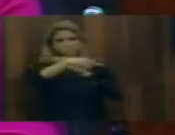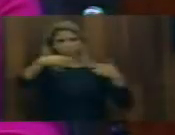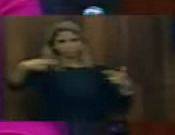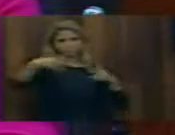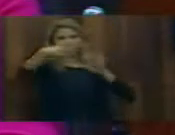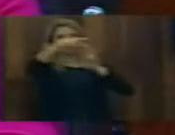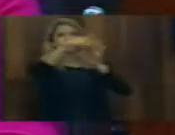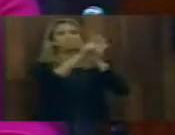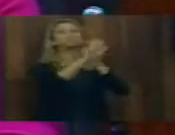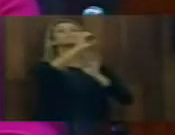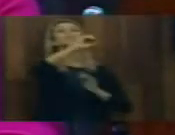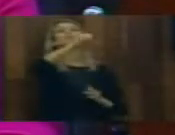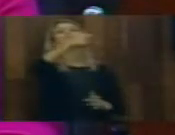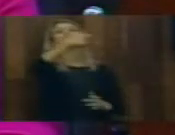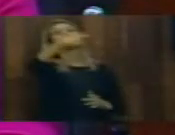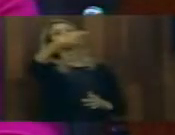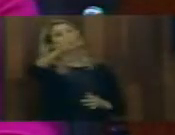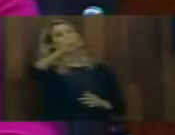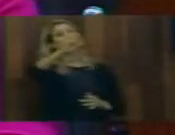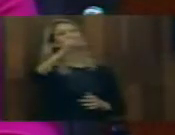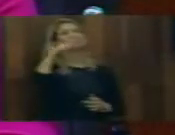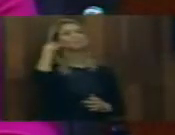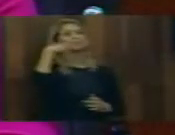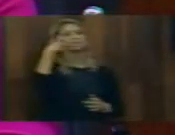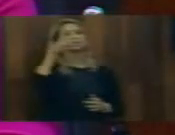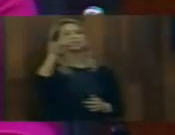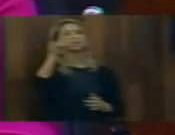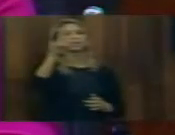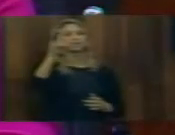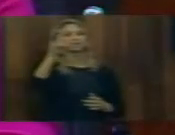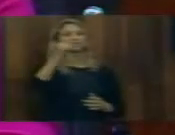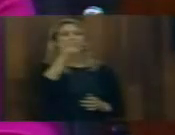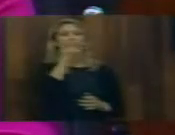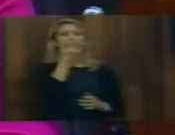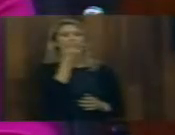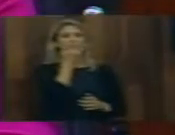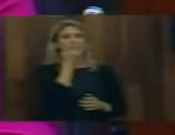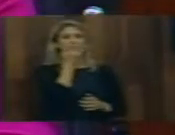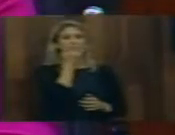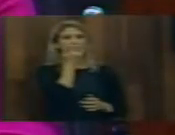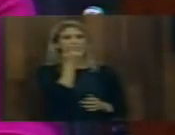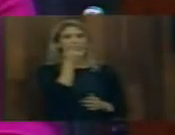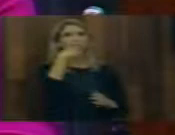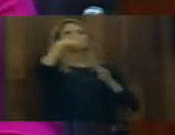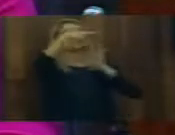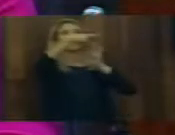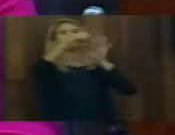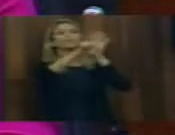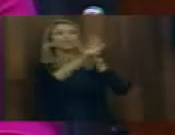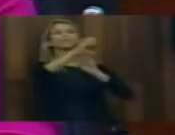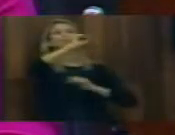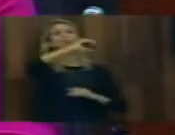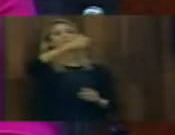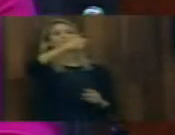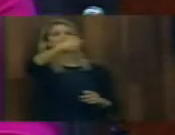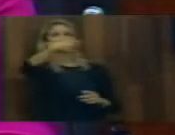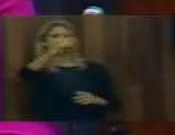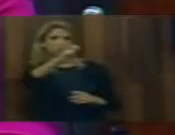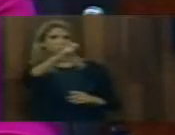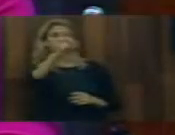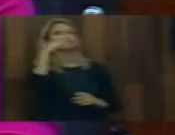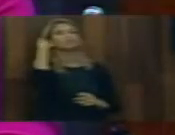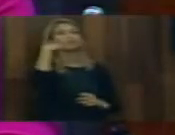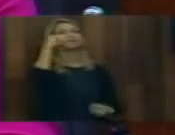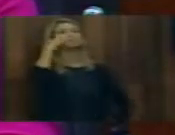lei 0175-2019, Vanderlei, desculpa. Projeto de lei 0175-2019, Letícia dos